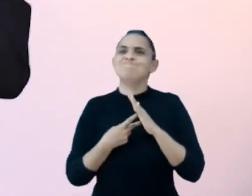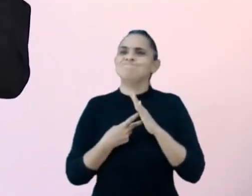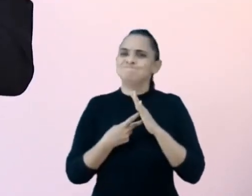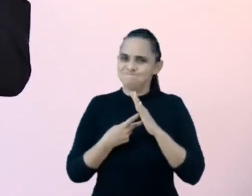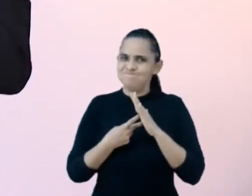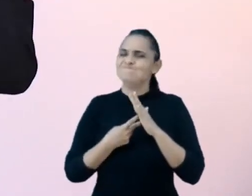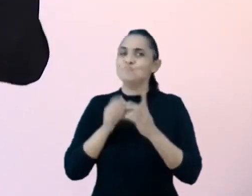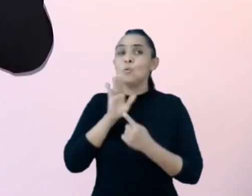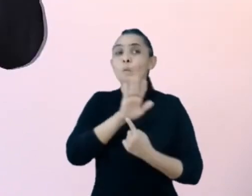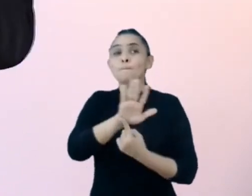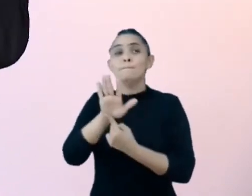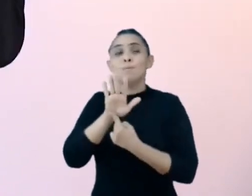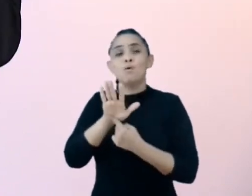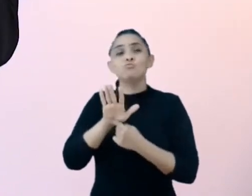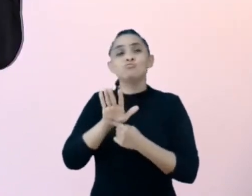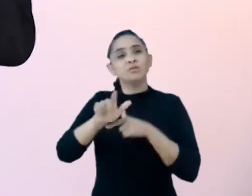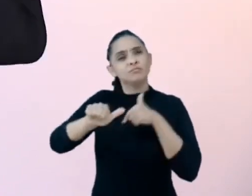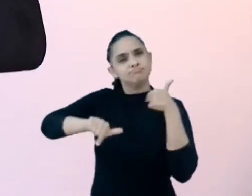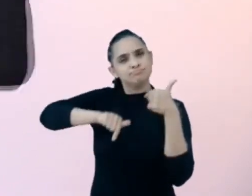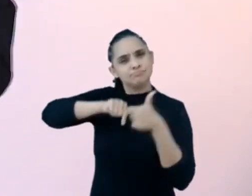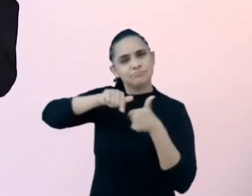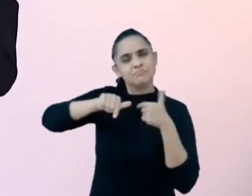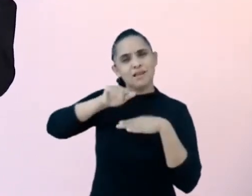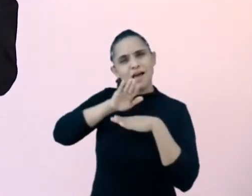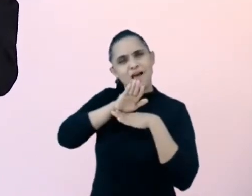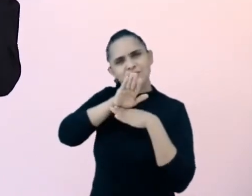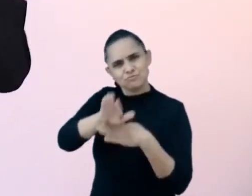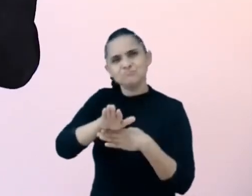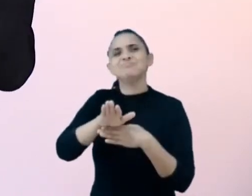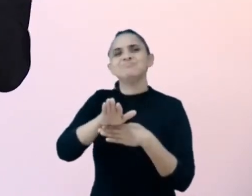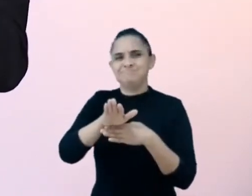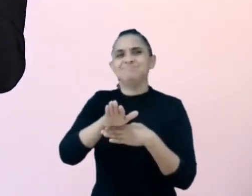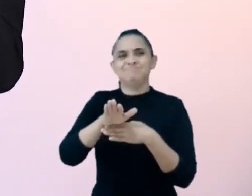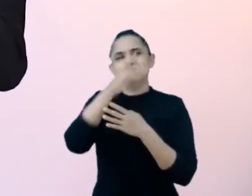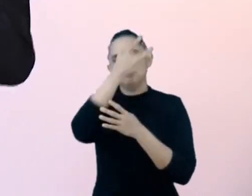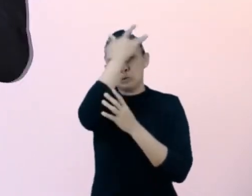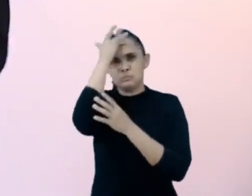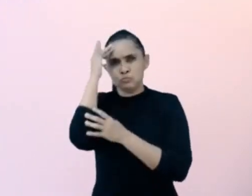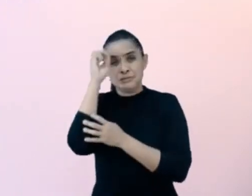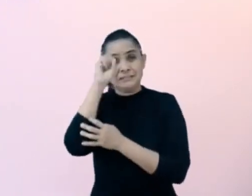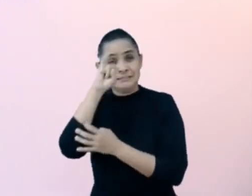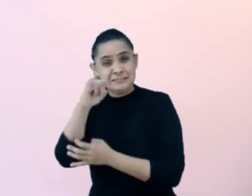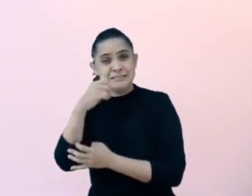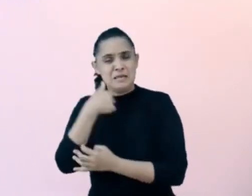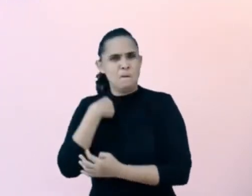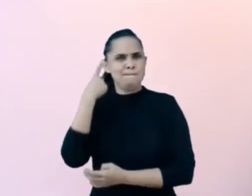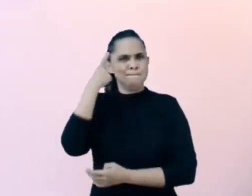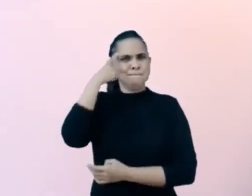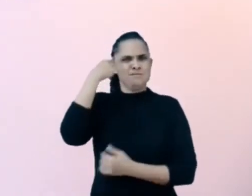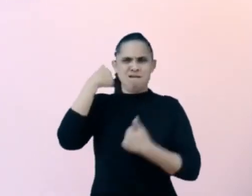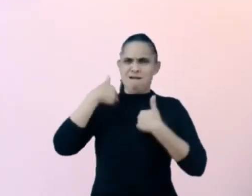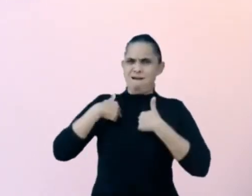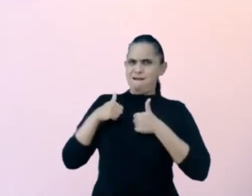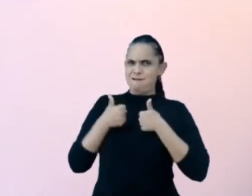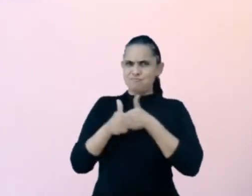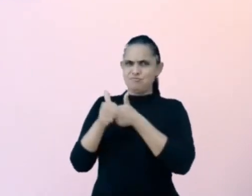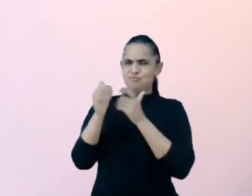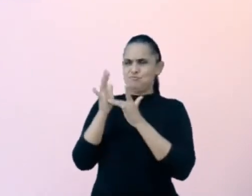serviço. E que nós não somos cristãos enquanto não estivermos dispostos a